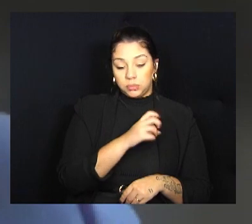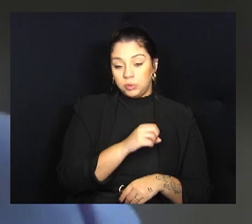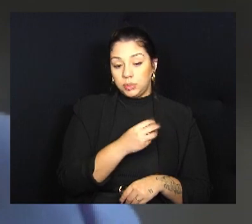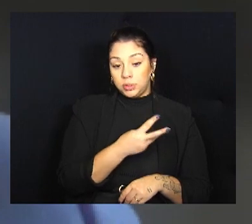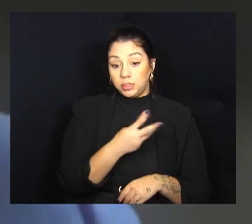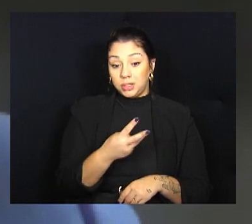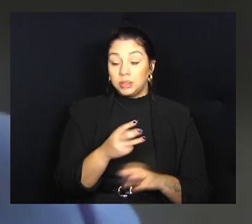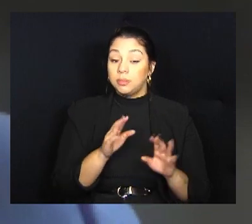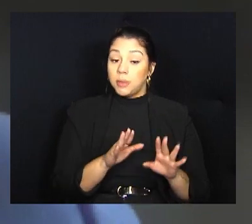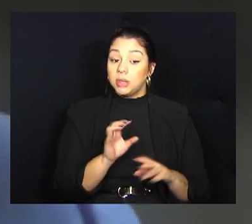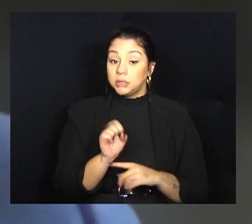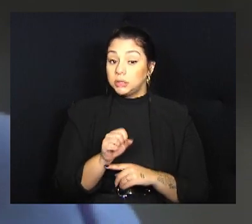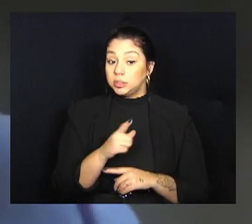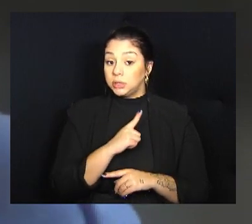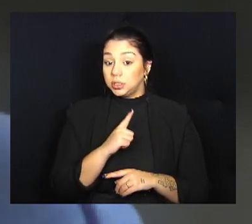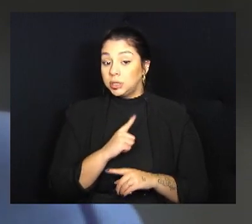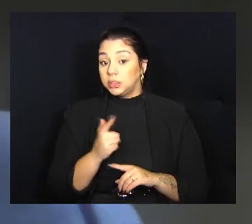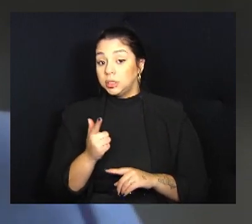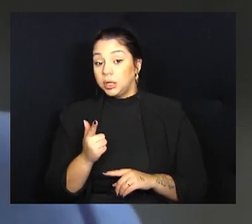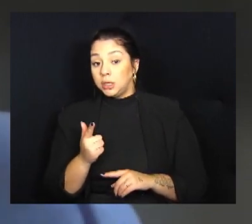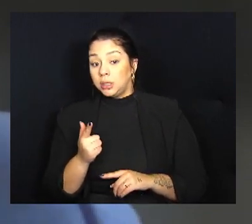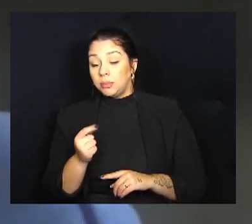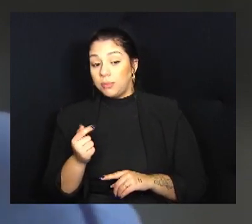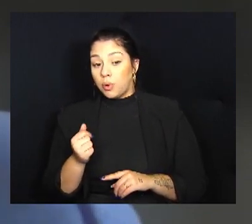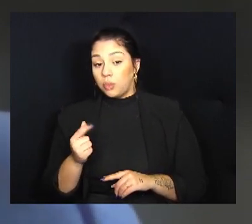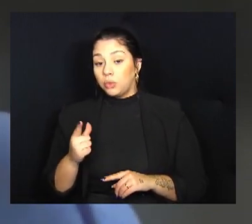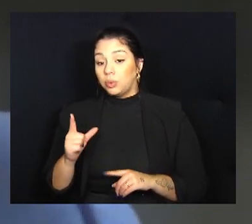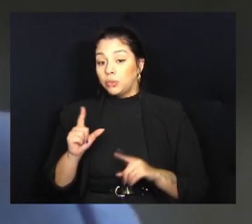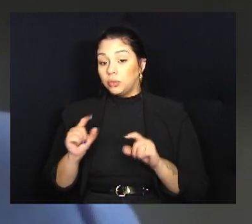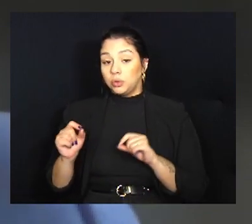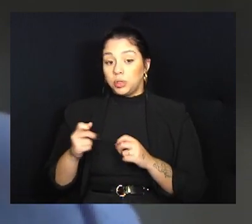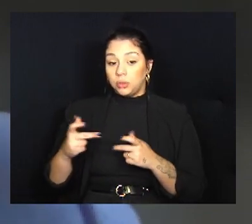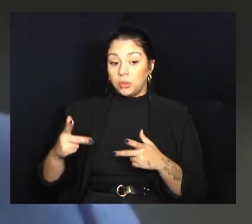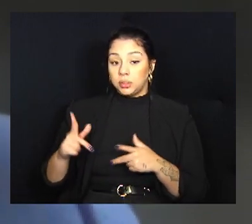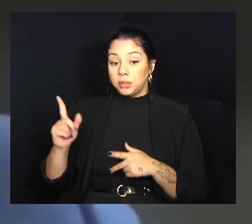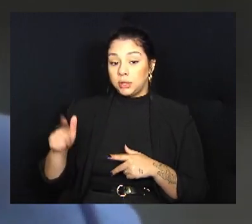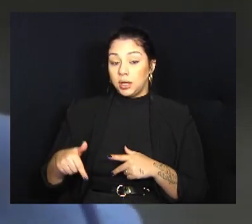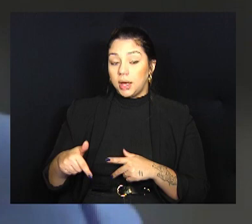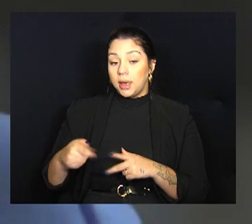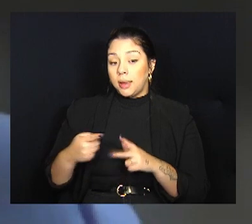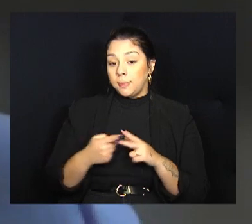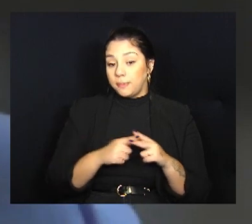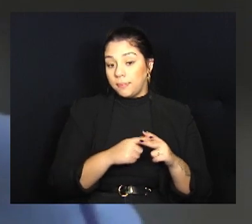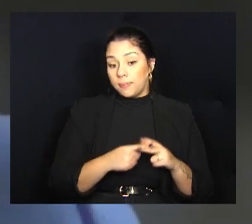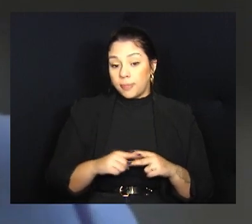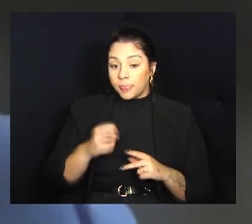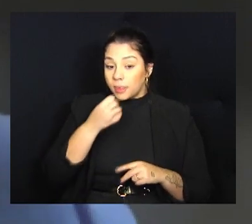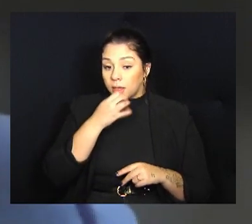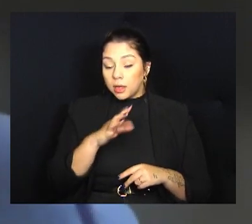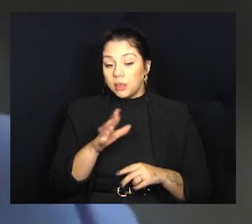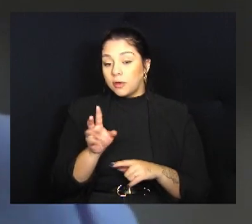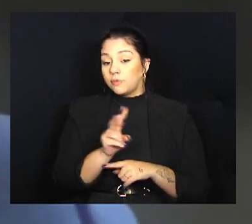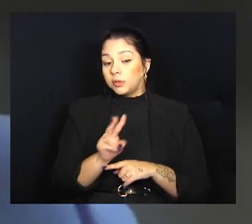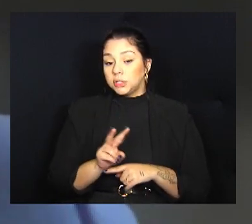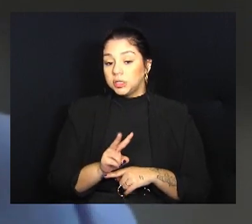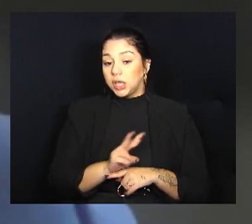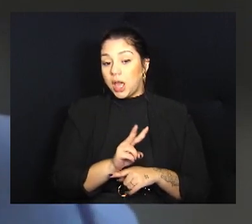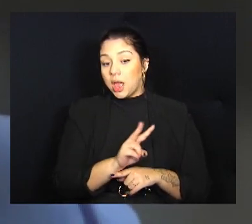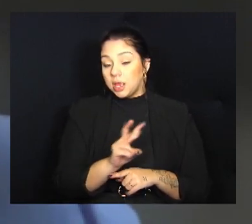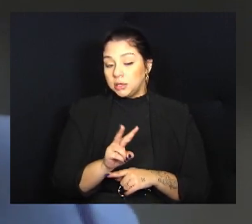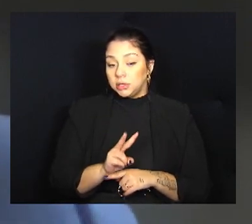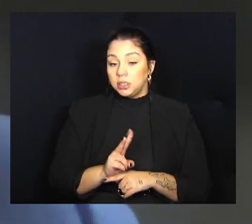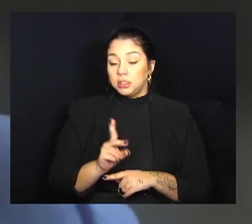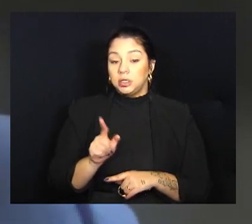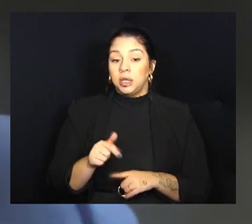resquícios do atual sistema com manutenção de benefícios fiscais. Os benefícios fiscais foram